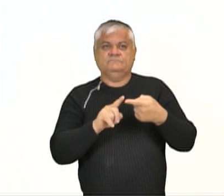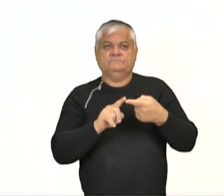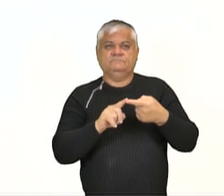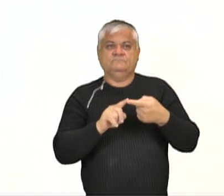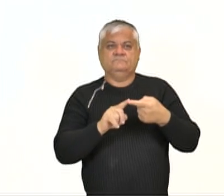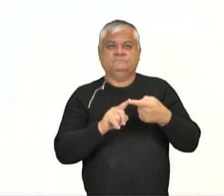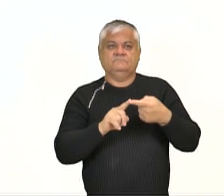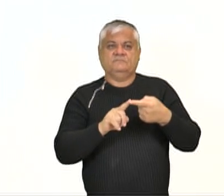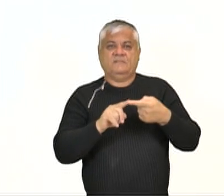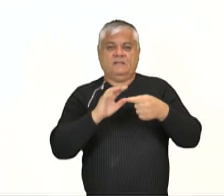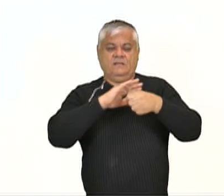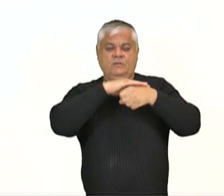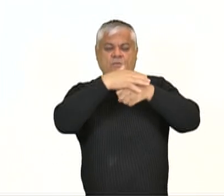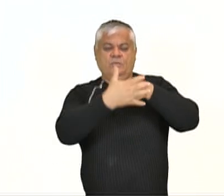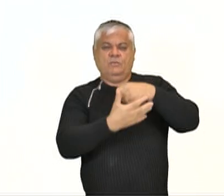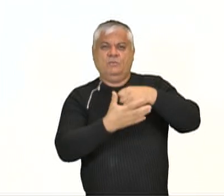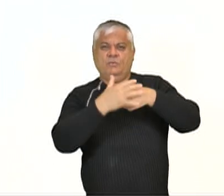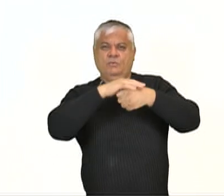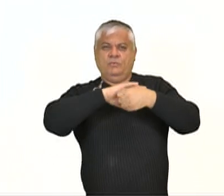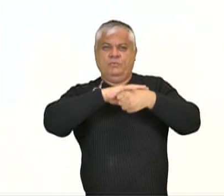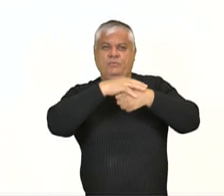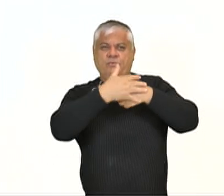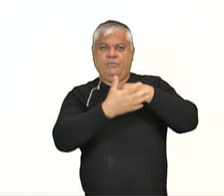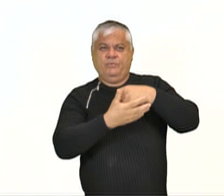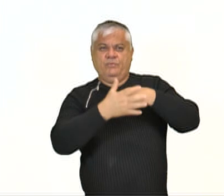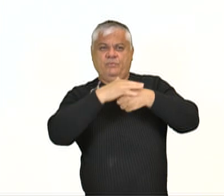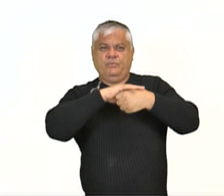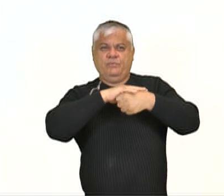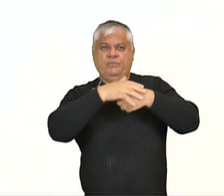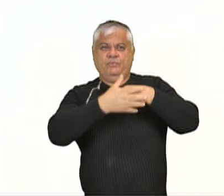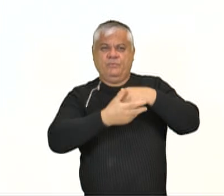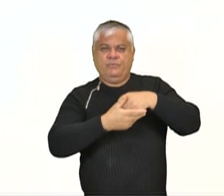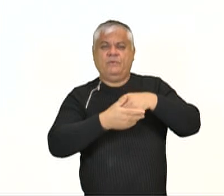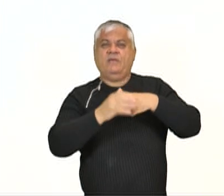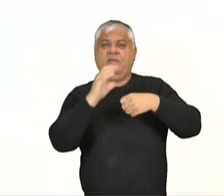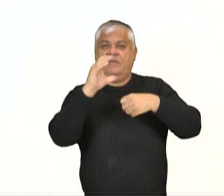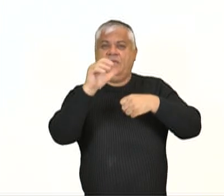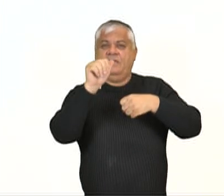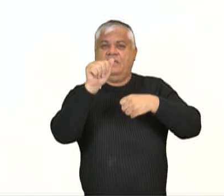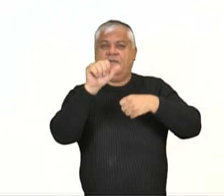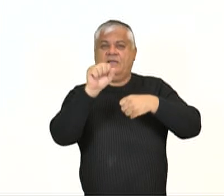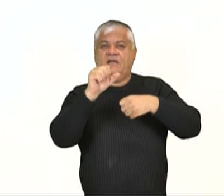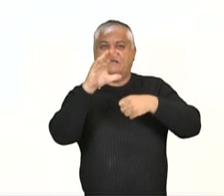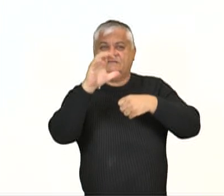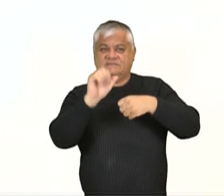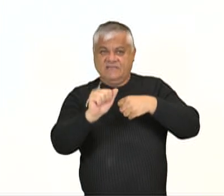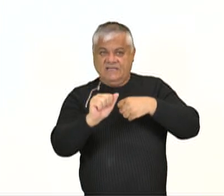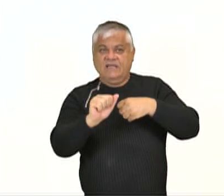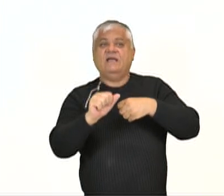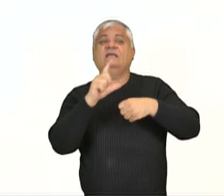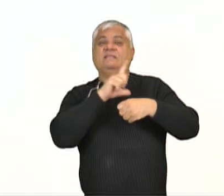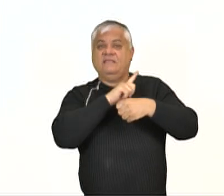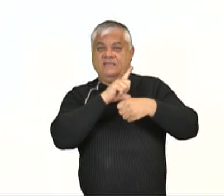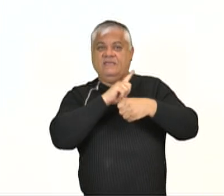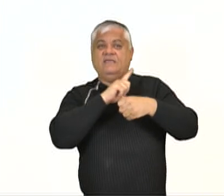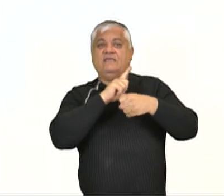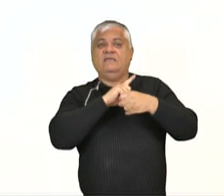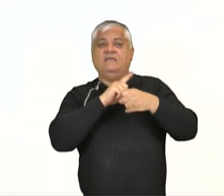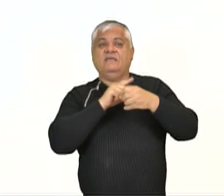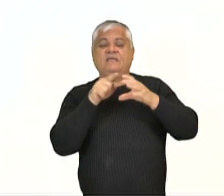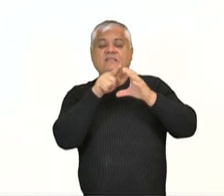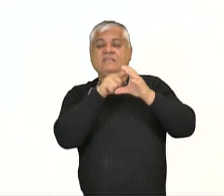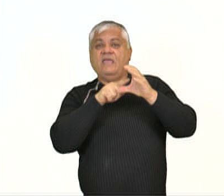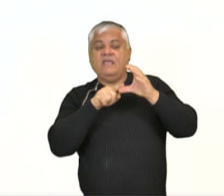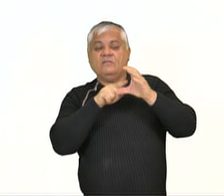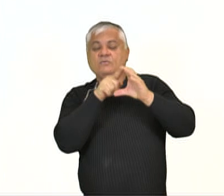parte aqui da casca que a gente observa aqui nessa imagem. Tem também o endosperma, certo? Chamado